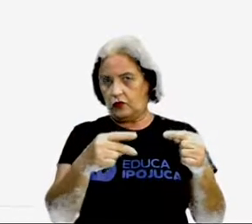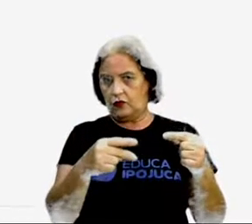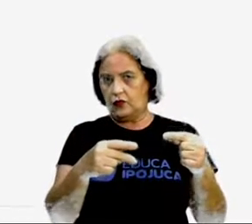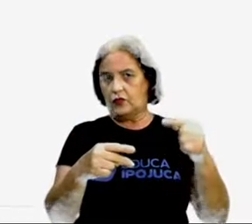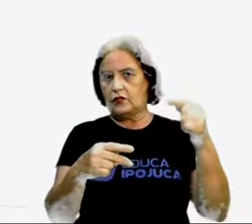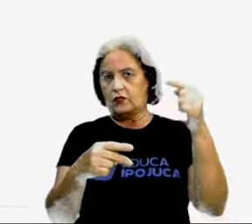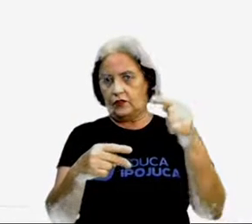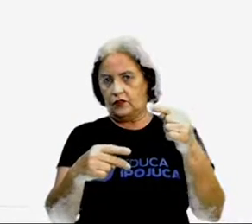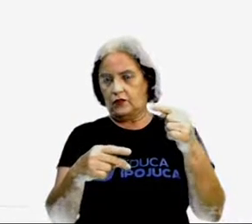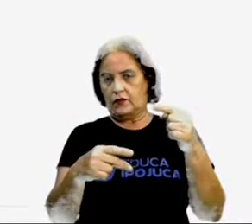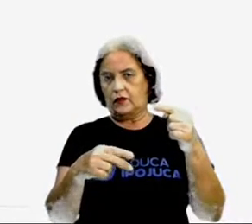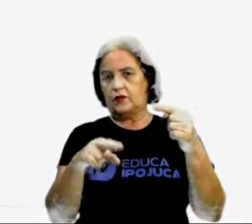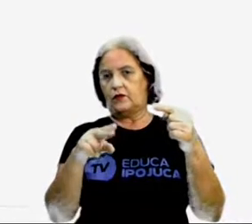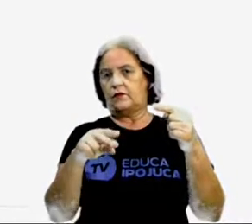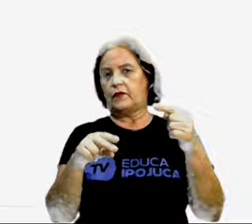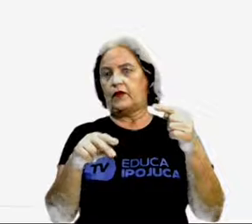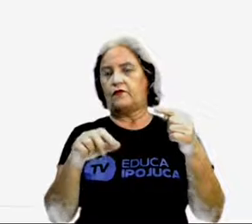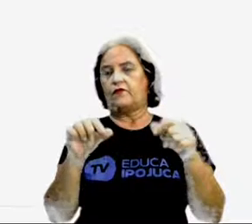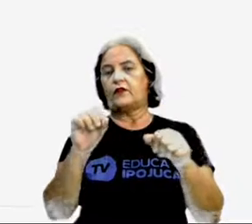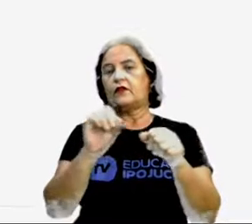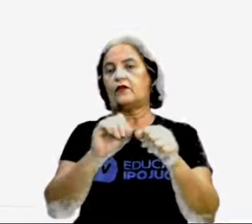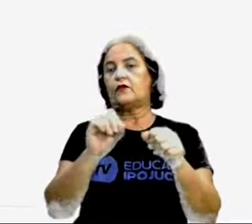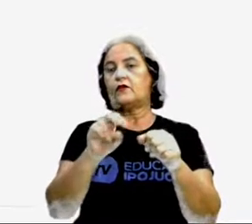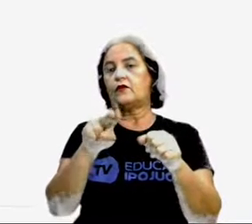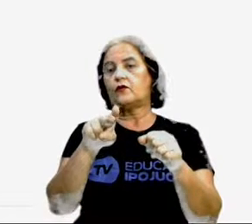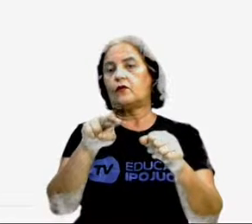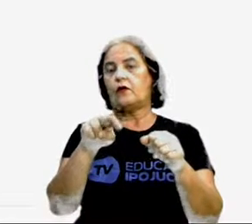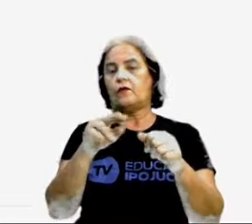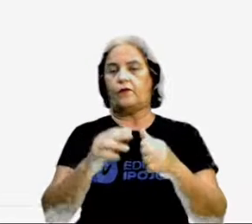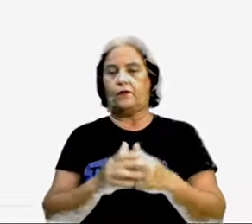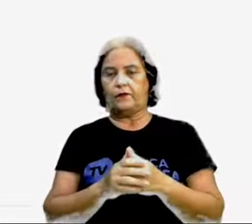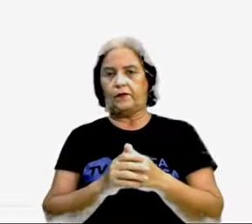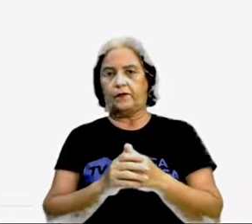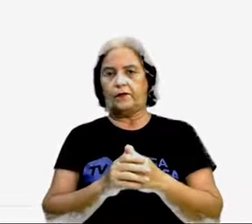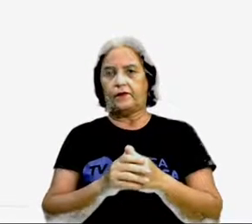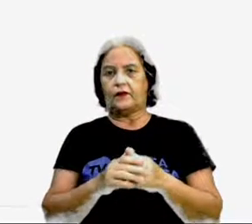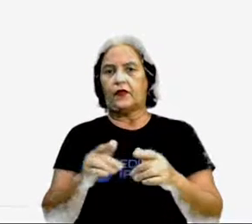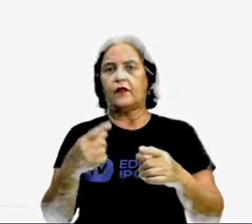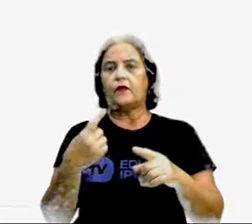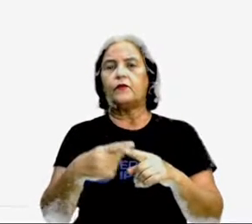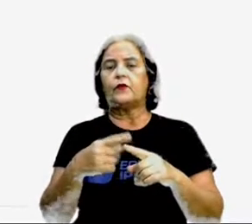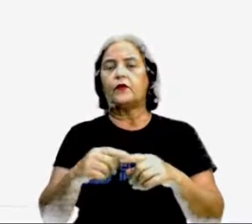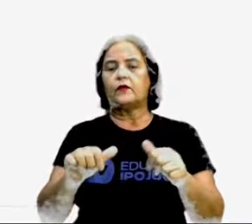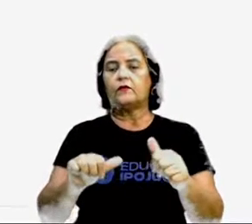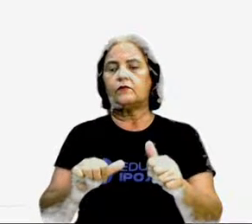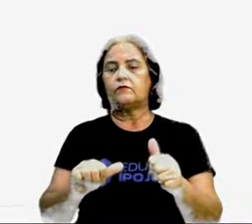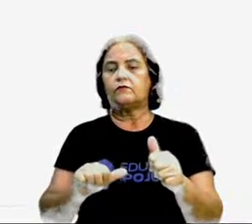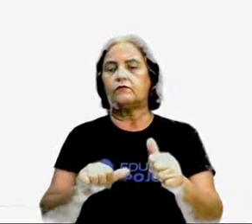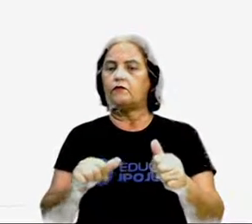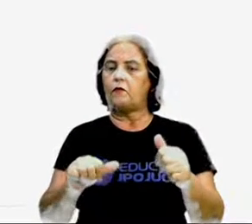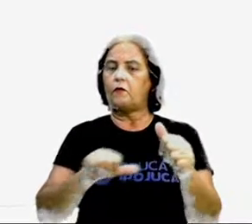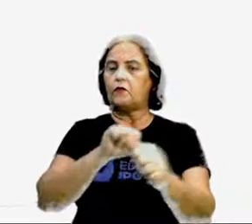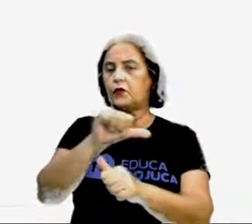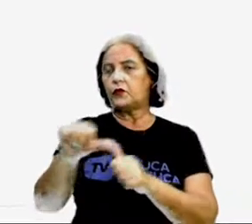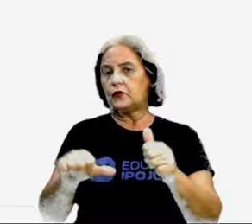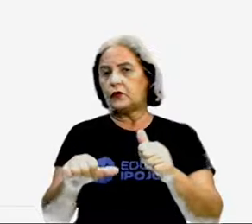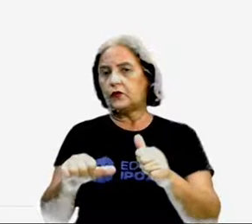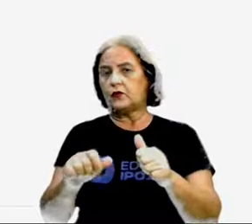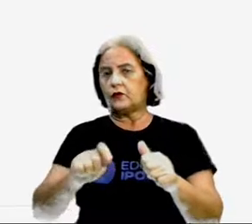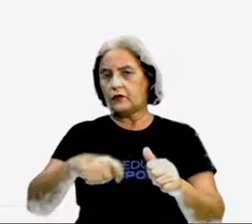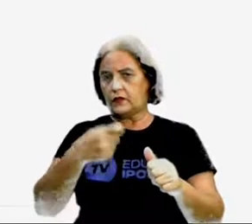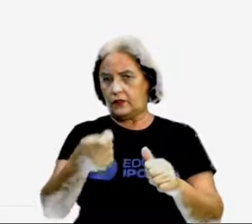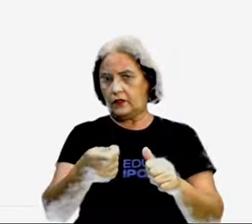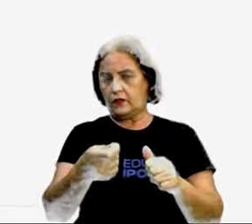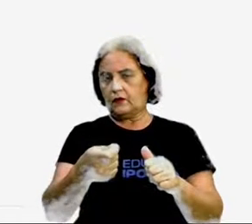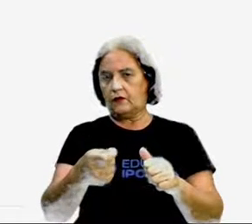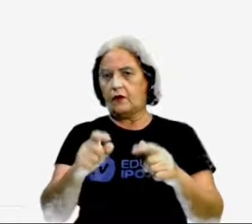da equação de cima. Por que eu inverti o sinal? Porque para poder cortar ou eliminar uma